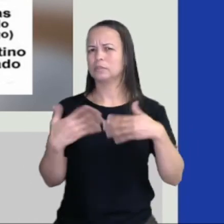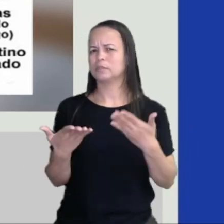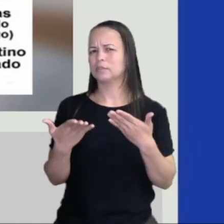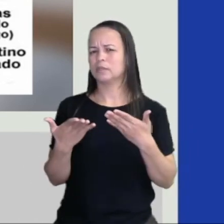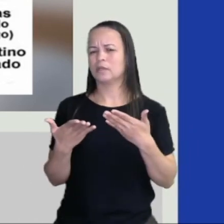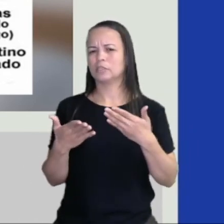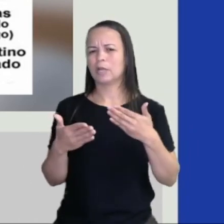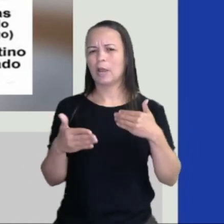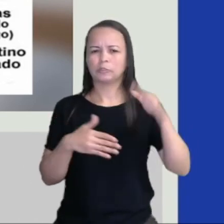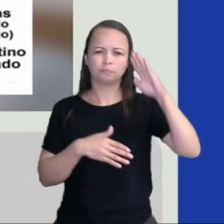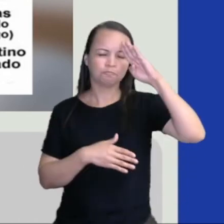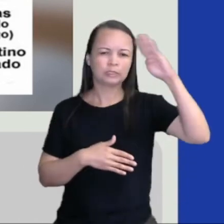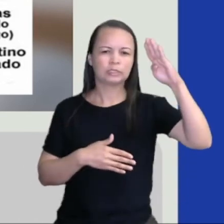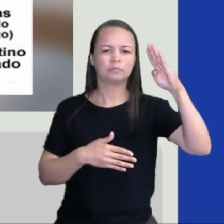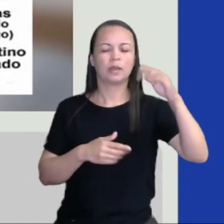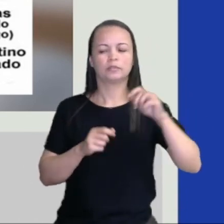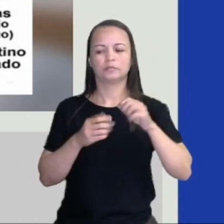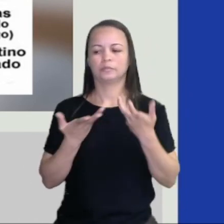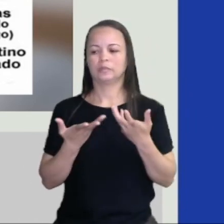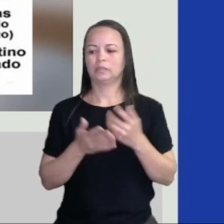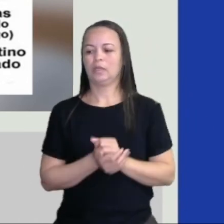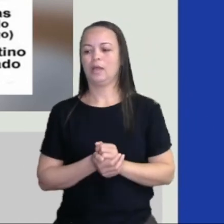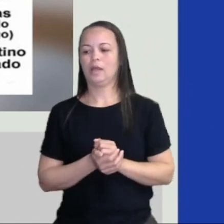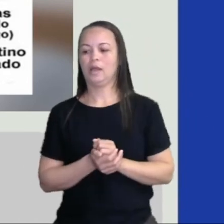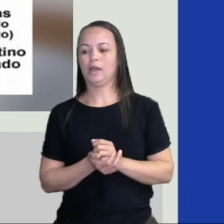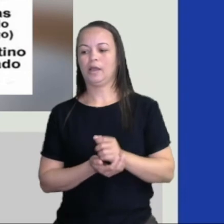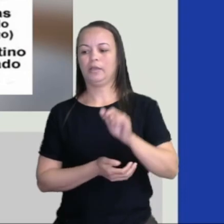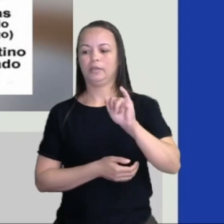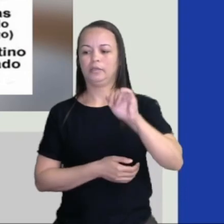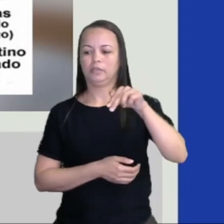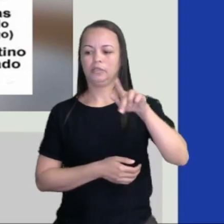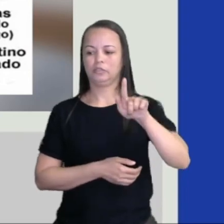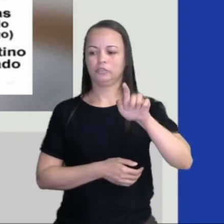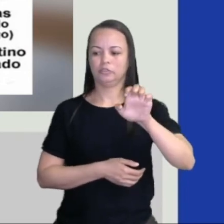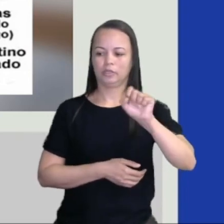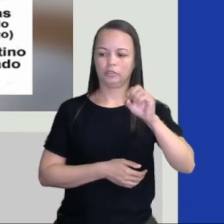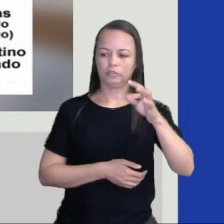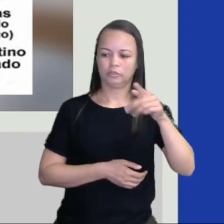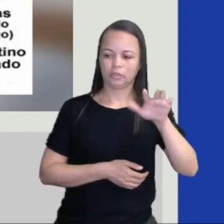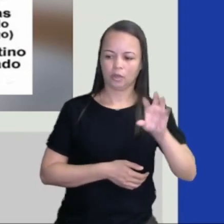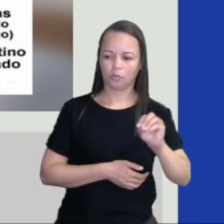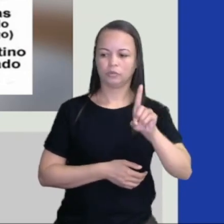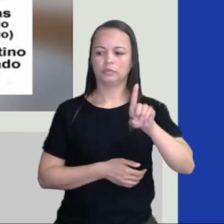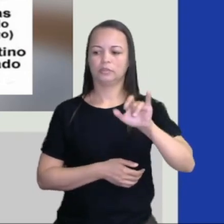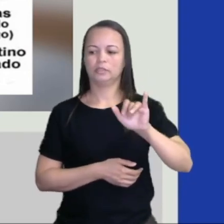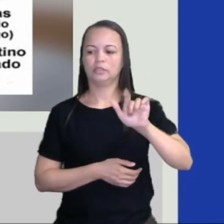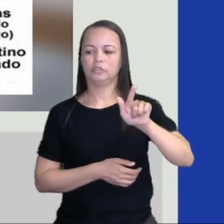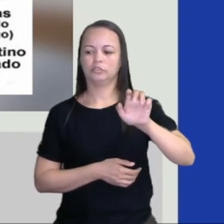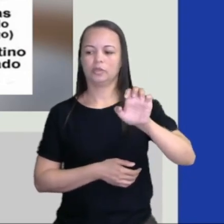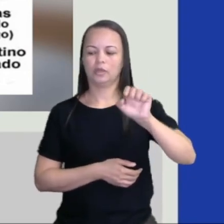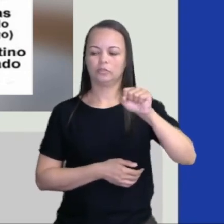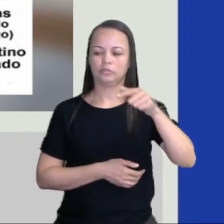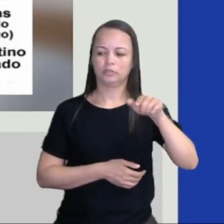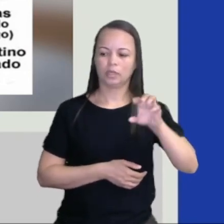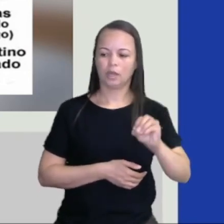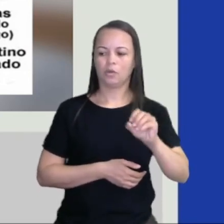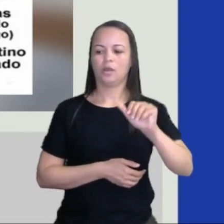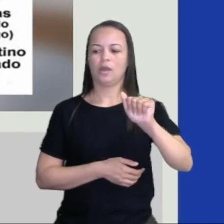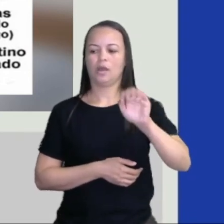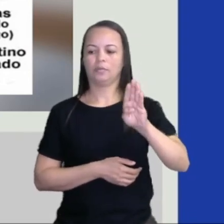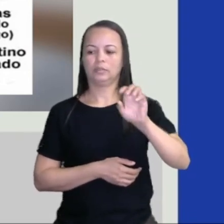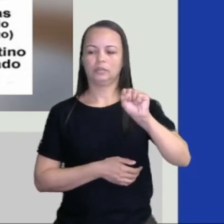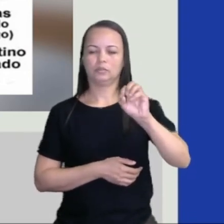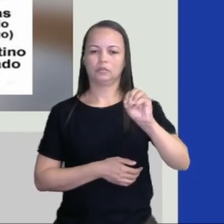etapas? A ingestão, a digestão, a absorção e a eliminação. E dentro dali, faltou uma que a gente poderia chamar